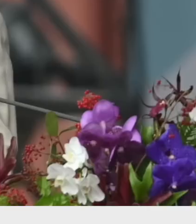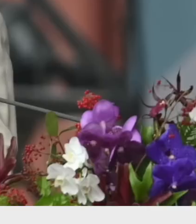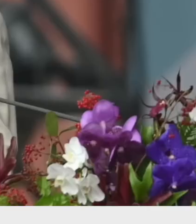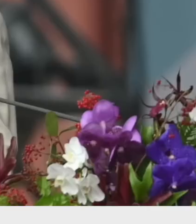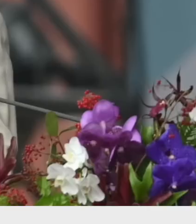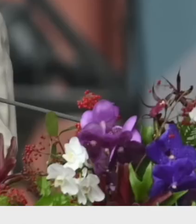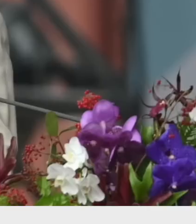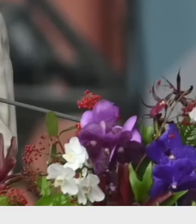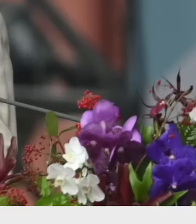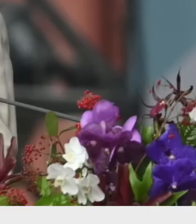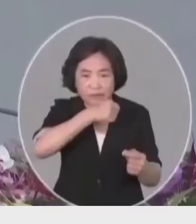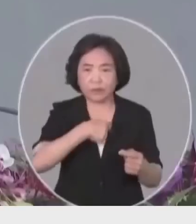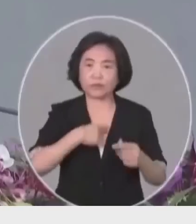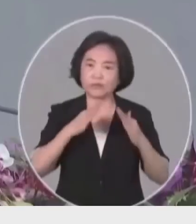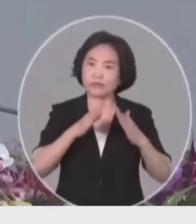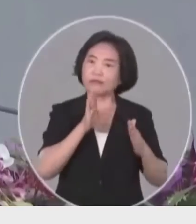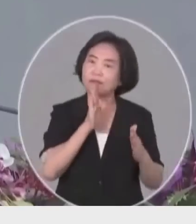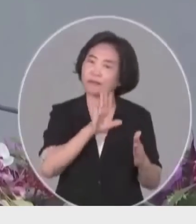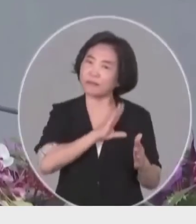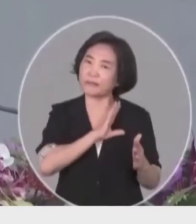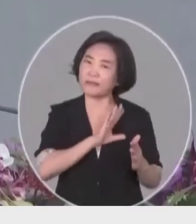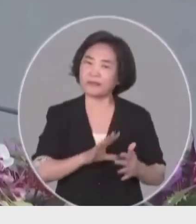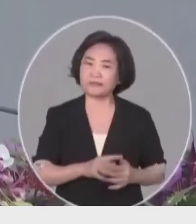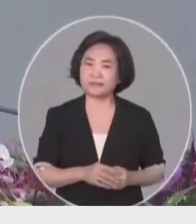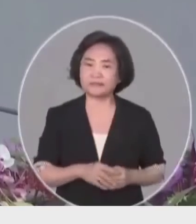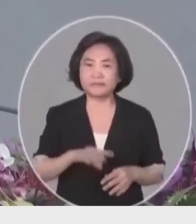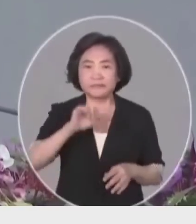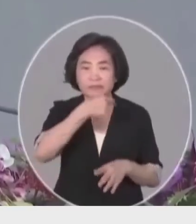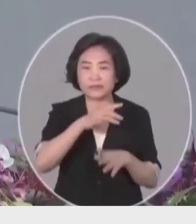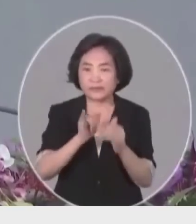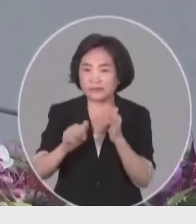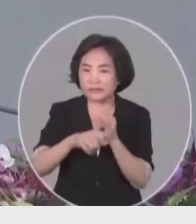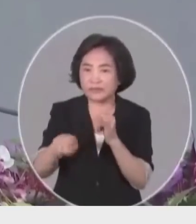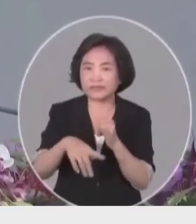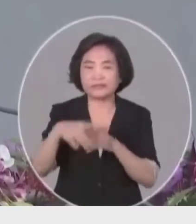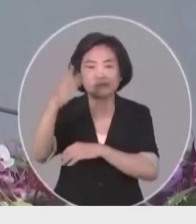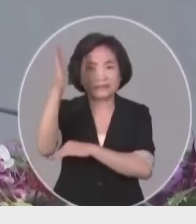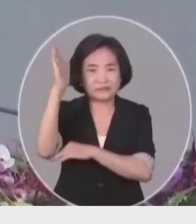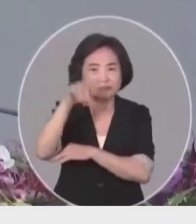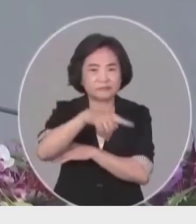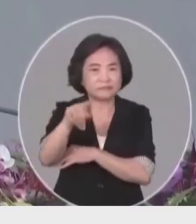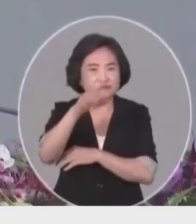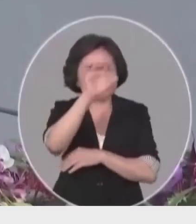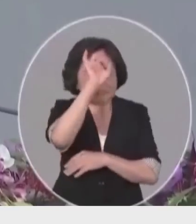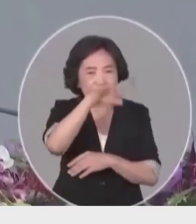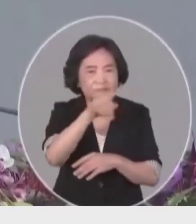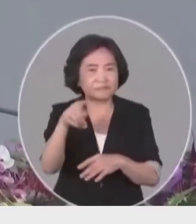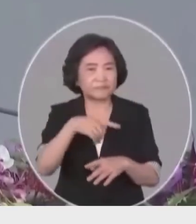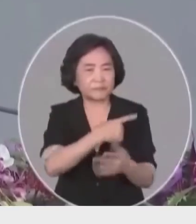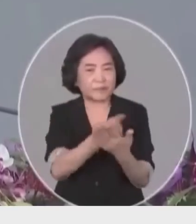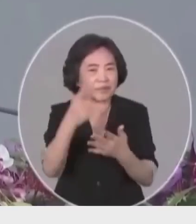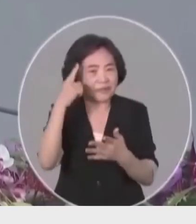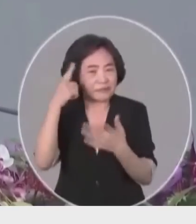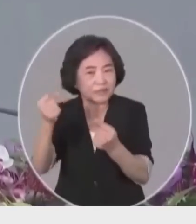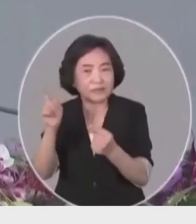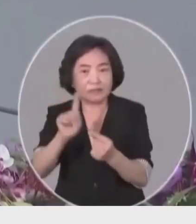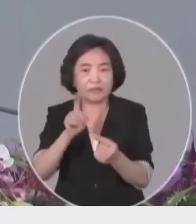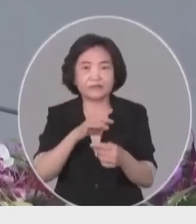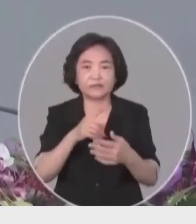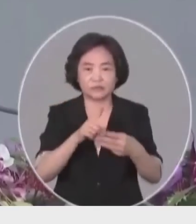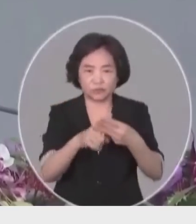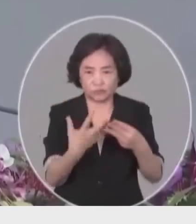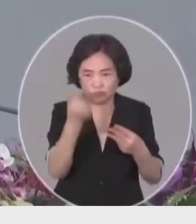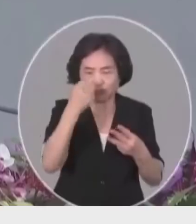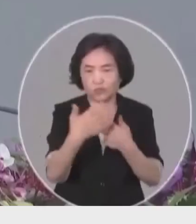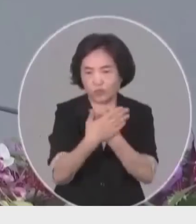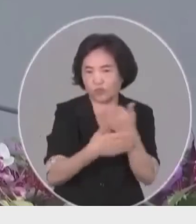a soberania da Ilha democrática o Consenso do Povo de Taiwan e nossos partidos governantes e de oposição é